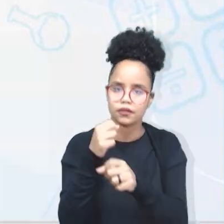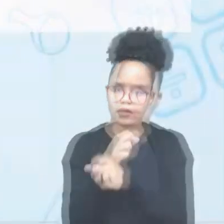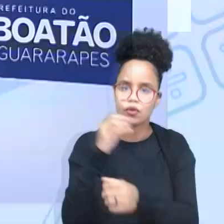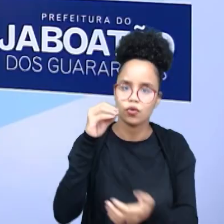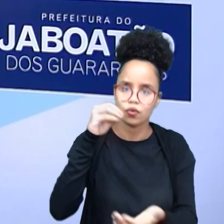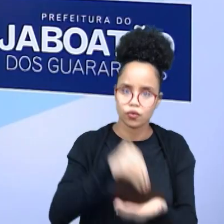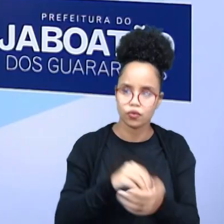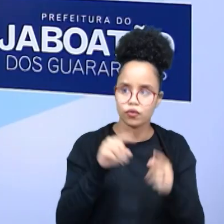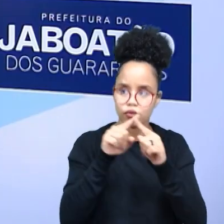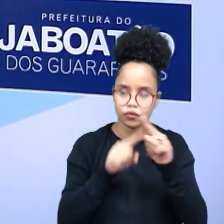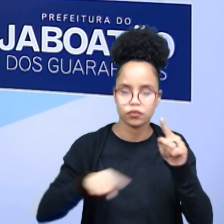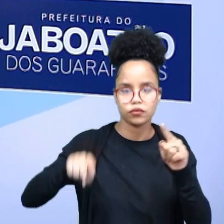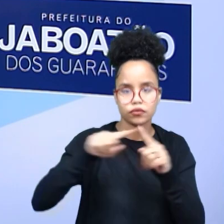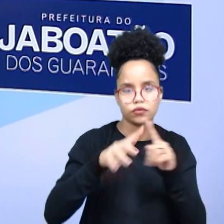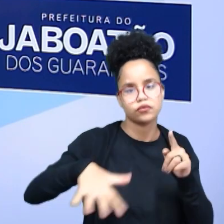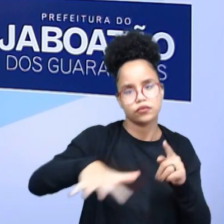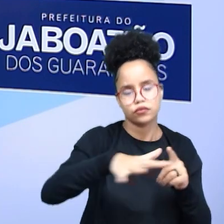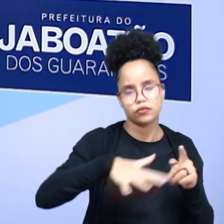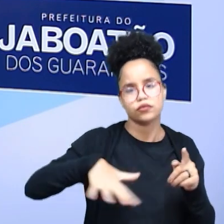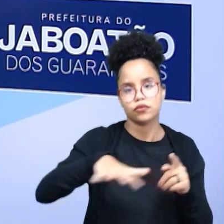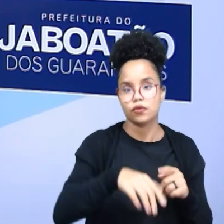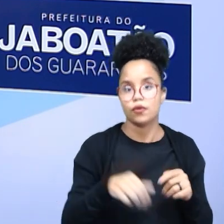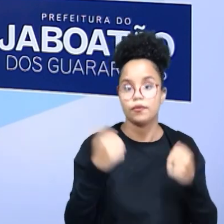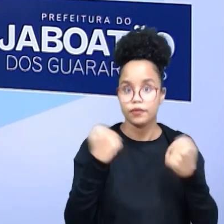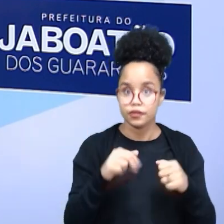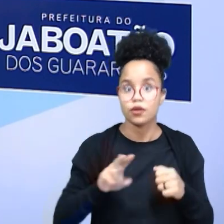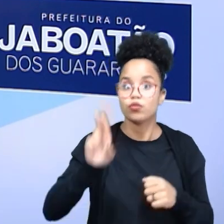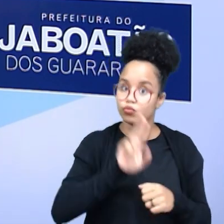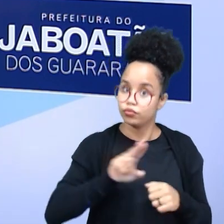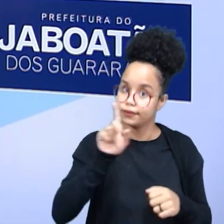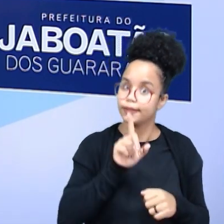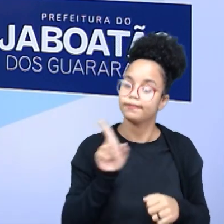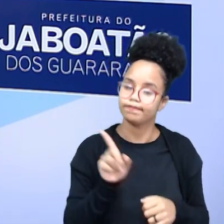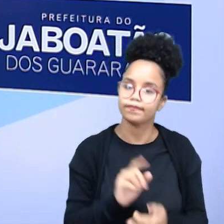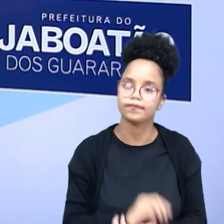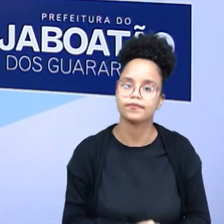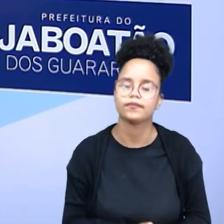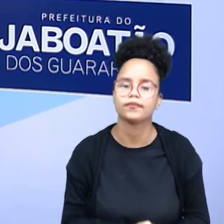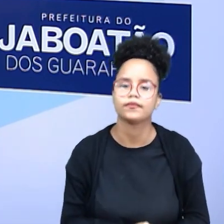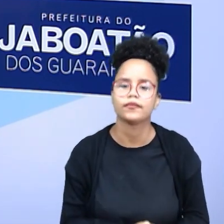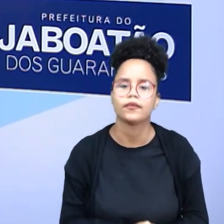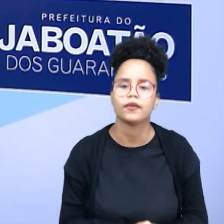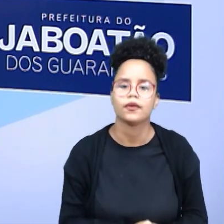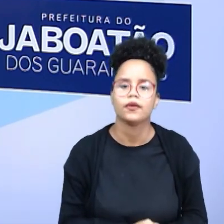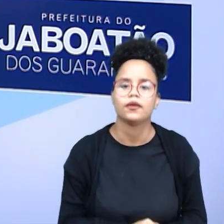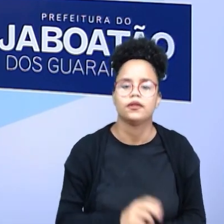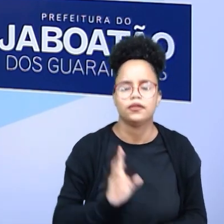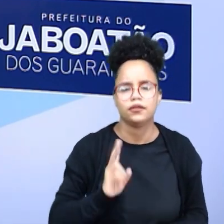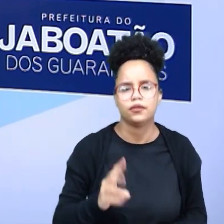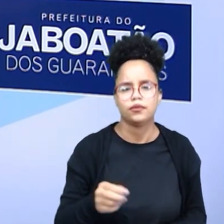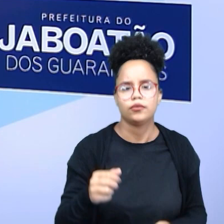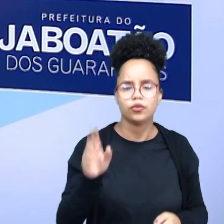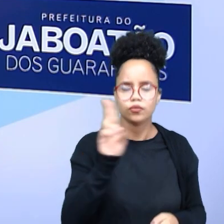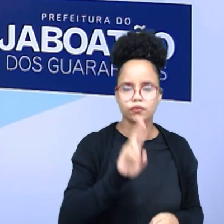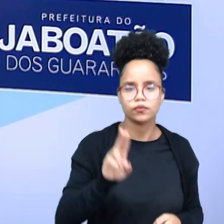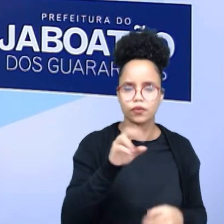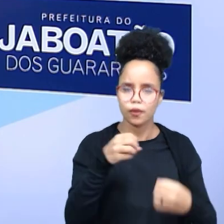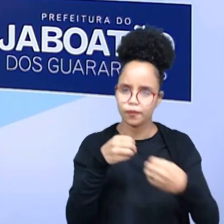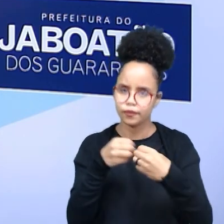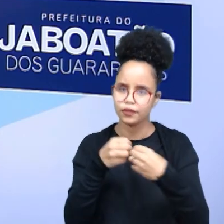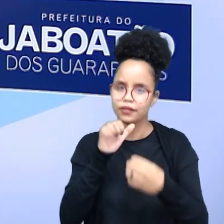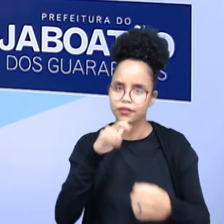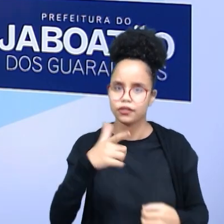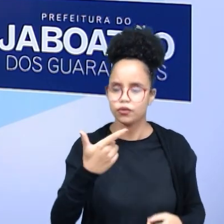envolvendo a área do círculo a gente vai ter que usar essa fórmula aí tá o valor de pin a gente sempre usa o valor aproximado cima no